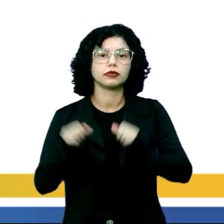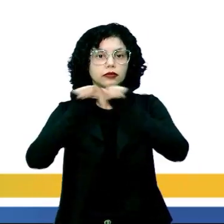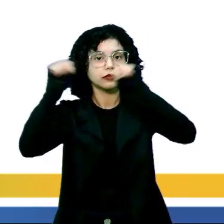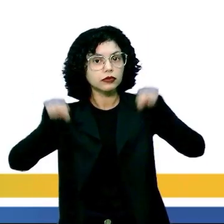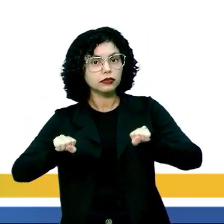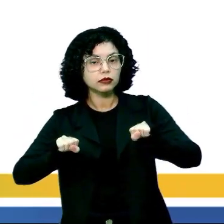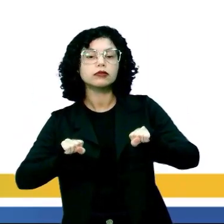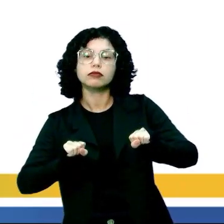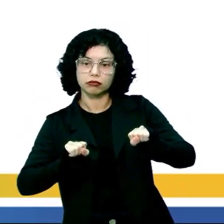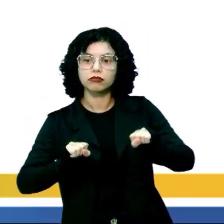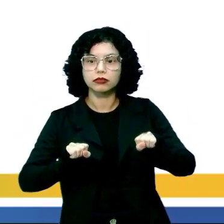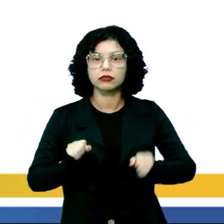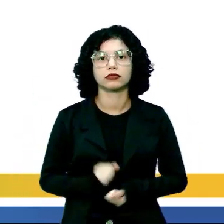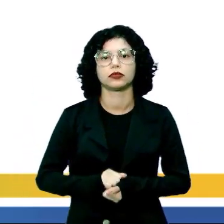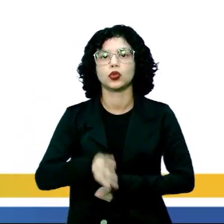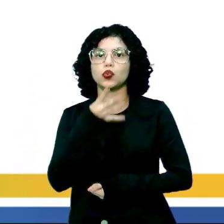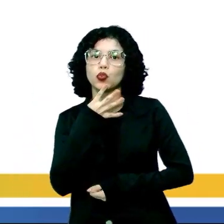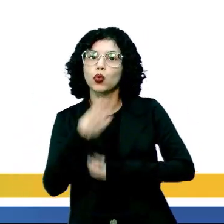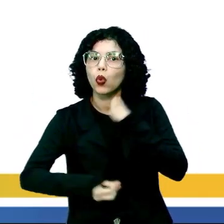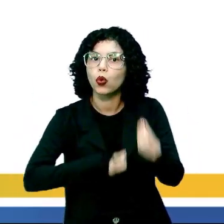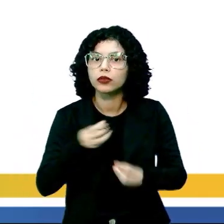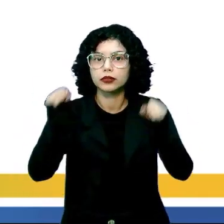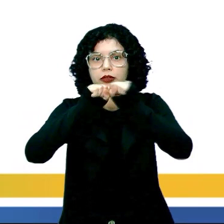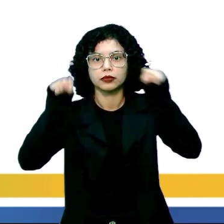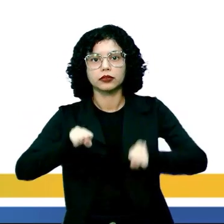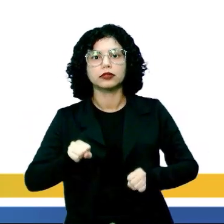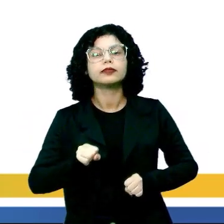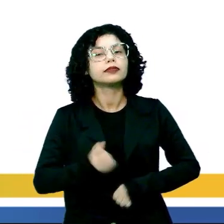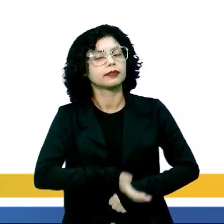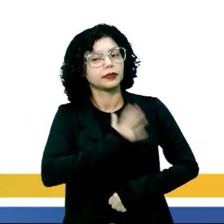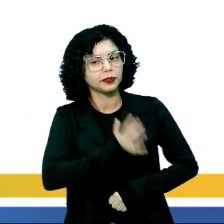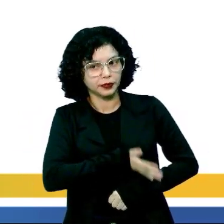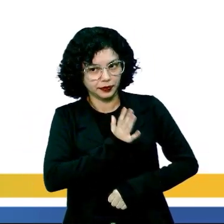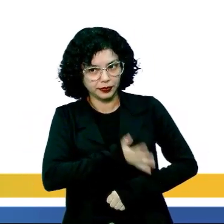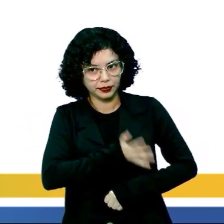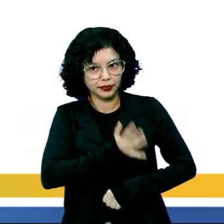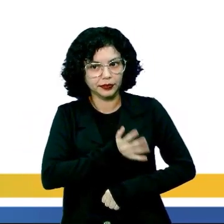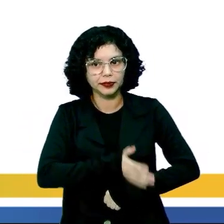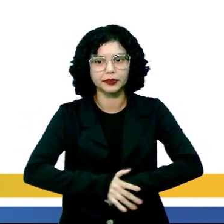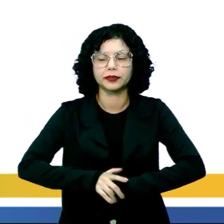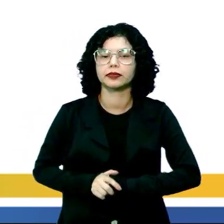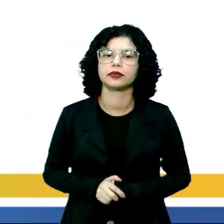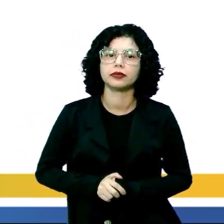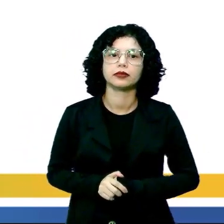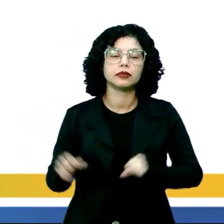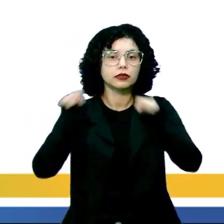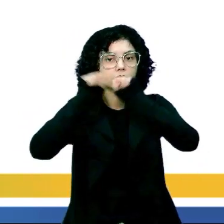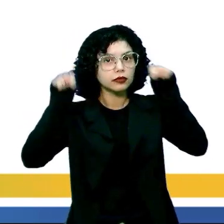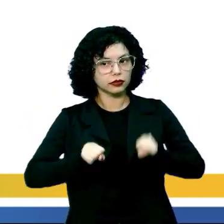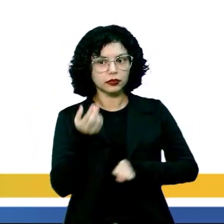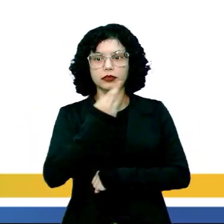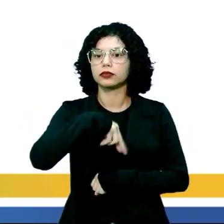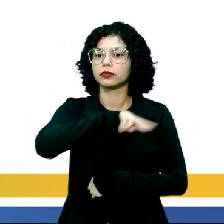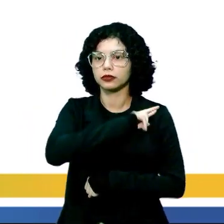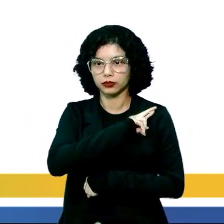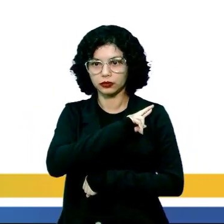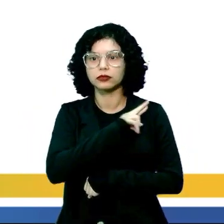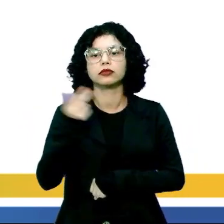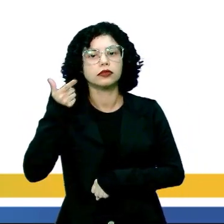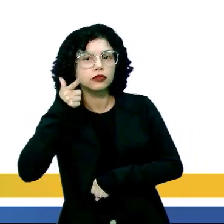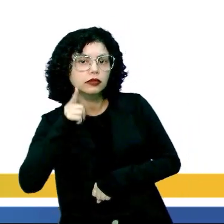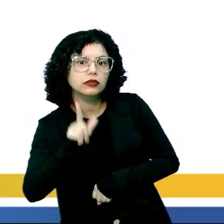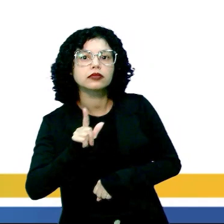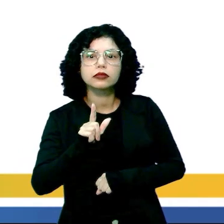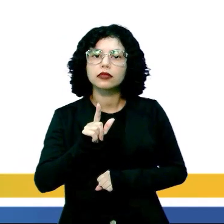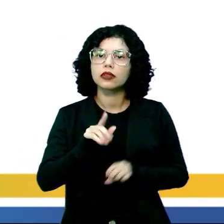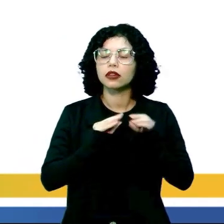sistema circulatório, que ele é conhecido também como sistema cardiovascular. Ele é um sistema responsável por garantir